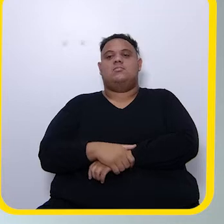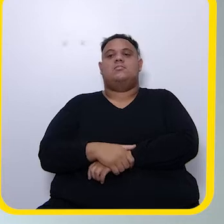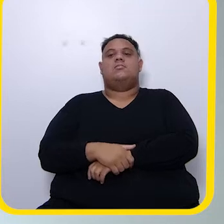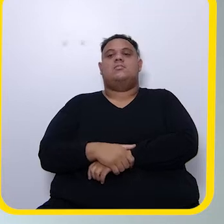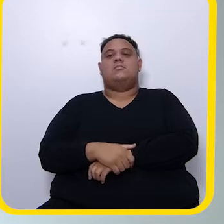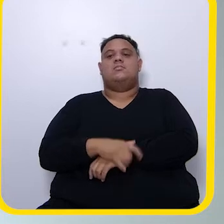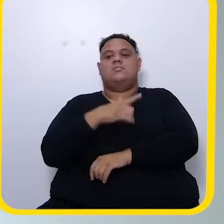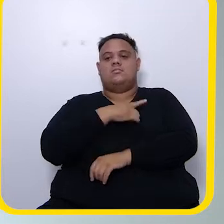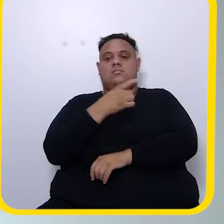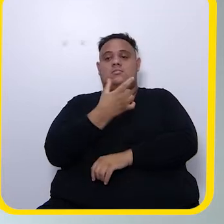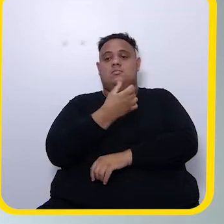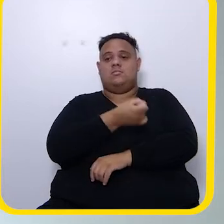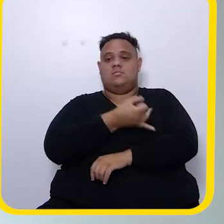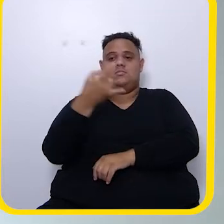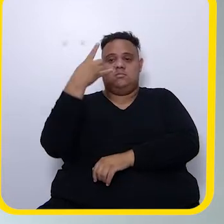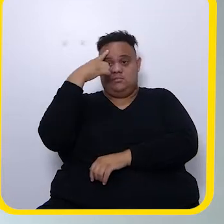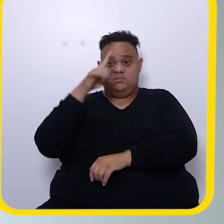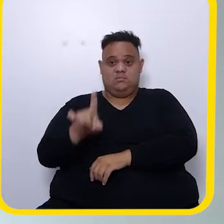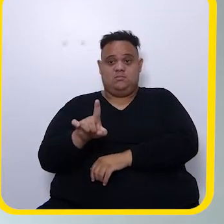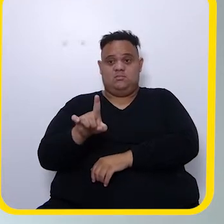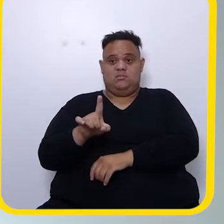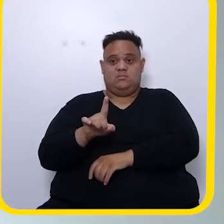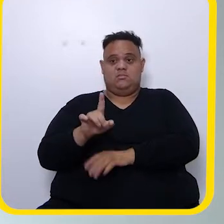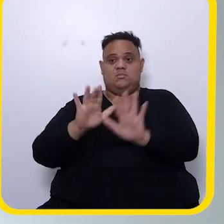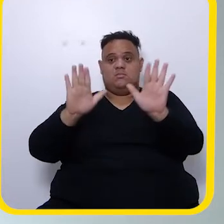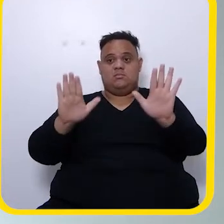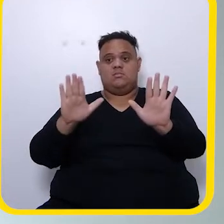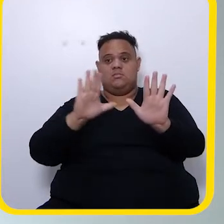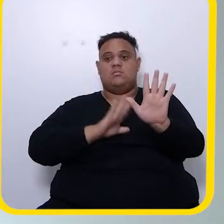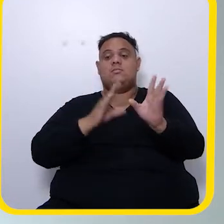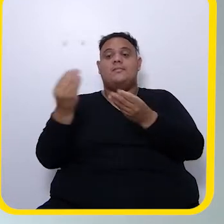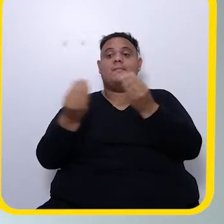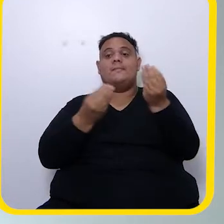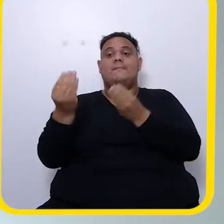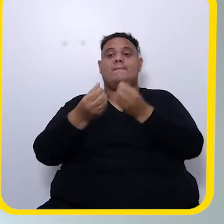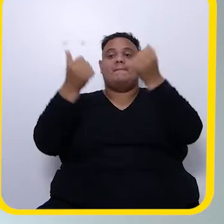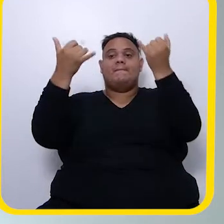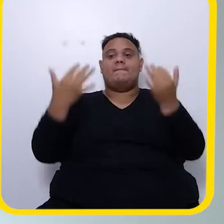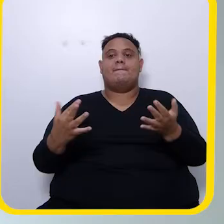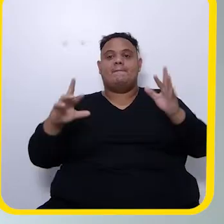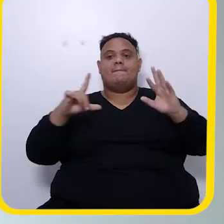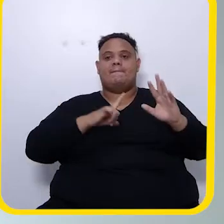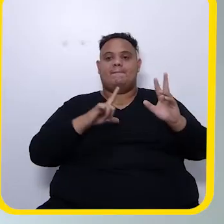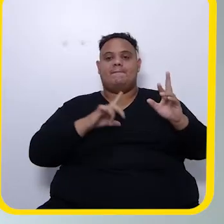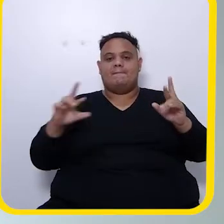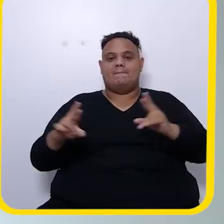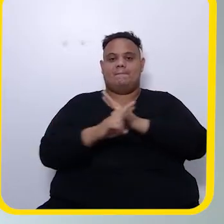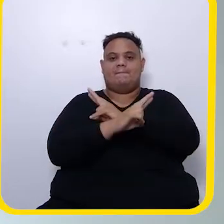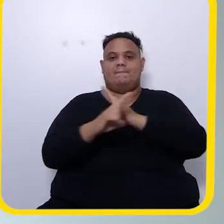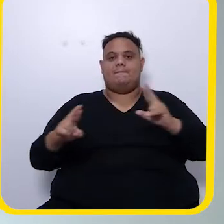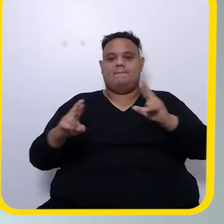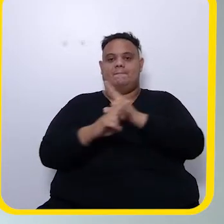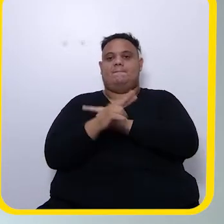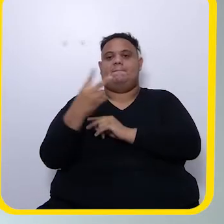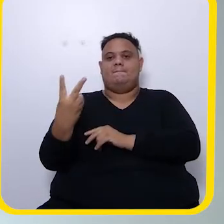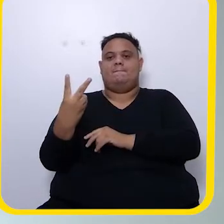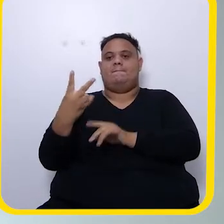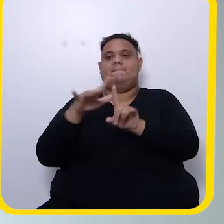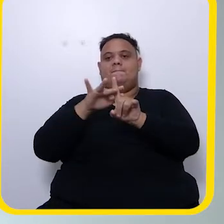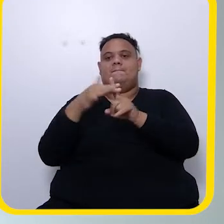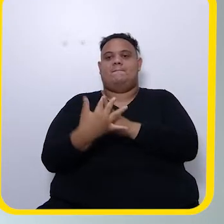estiveram presentes no dia? Porém, como é que a gente faz isso? A gente tem que relacionar essas duas situações. O que é que foi